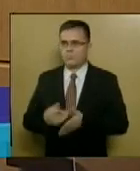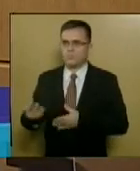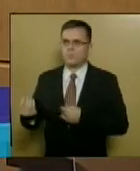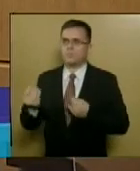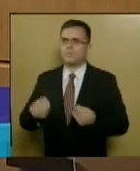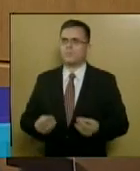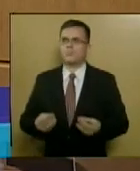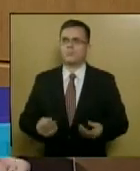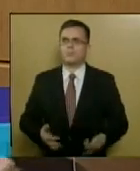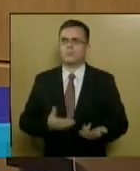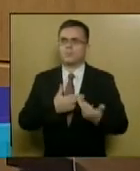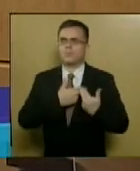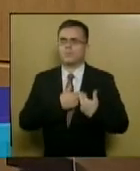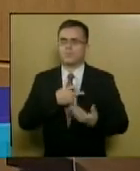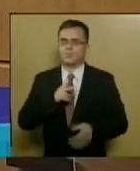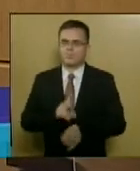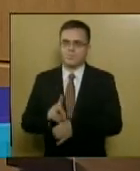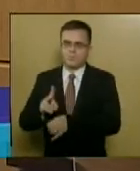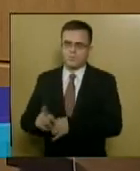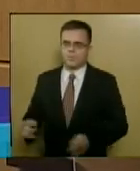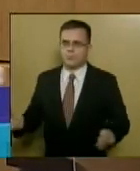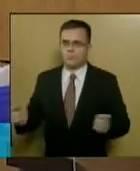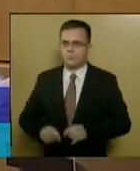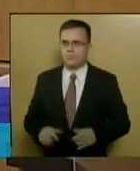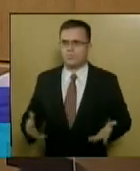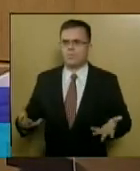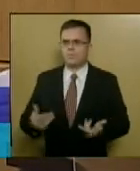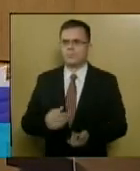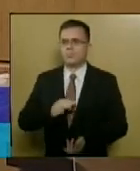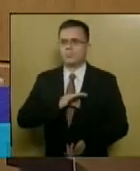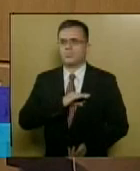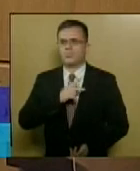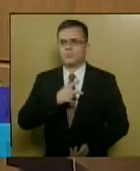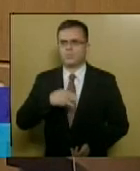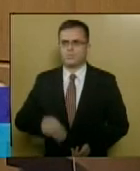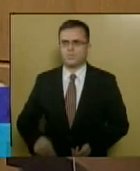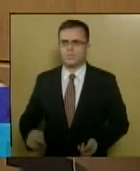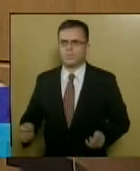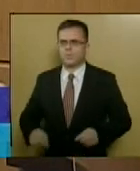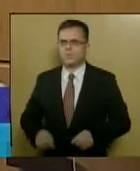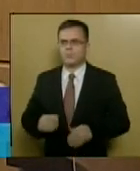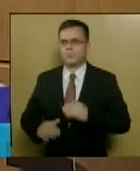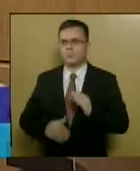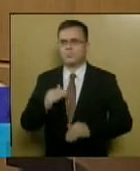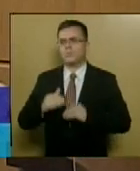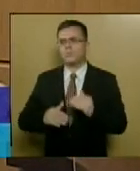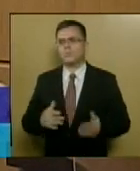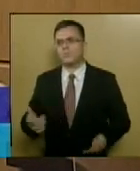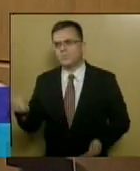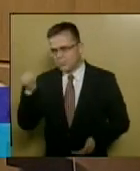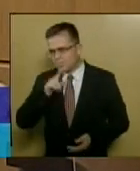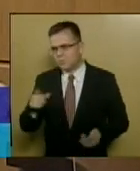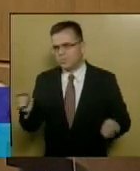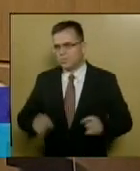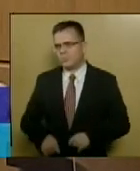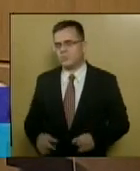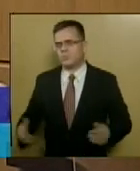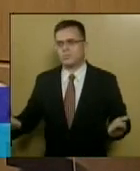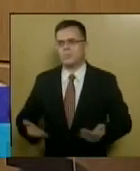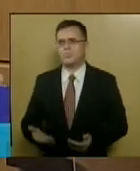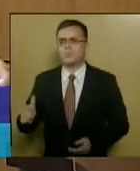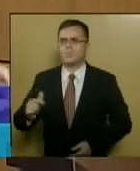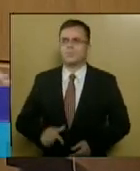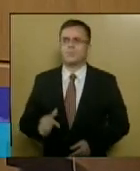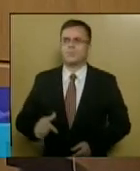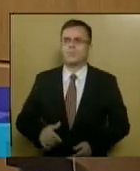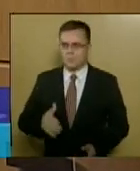a sua qualidade, para fazer com que a Polícia Militar do nosso Estado pudesse ter os avanços chegando onde ela chegou no dia atual. Não